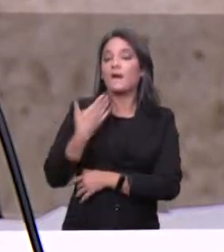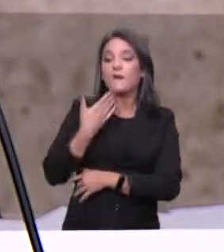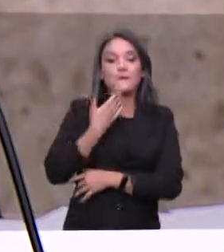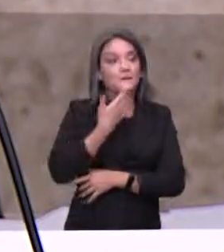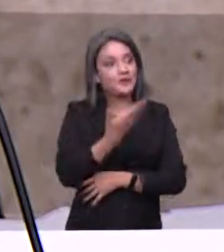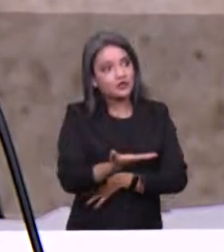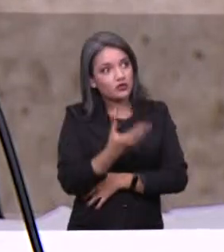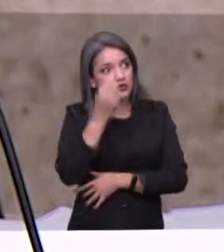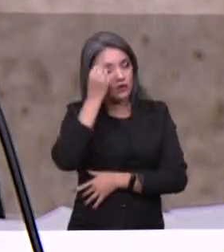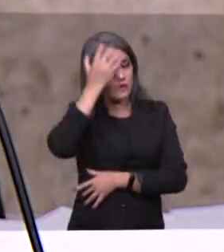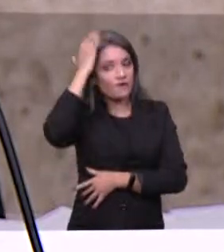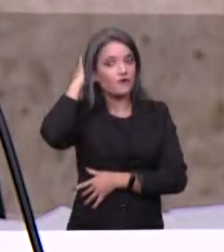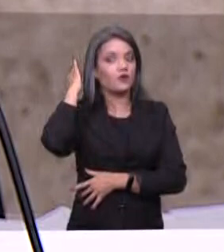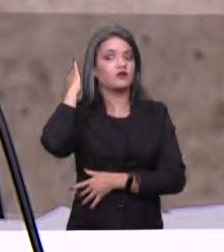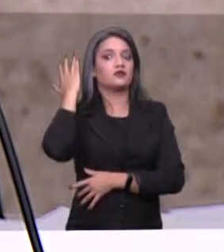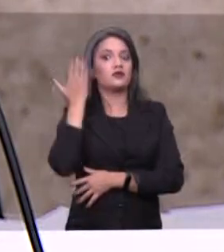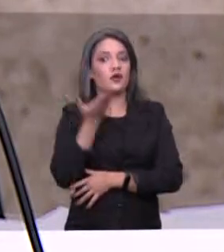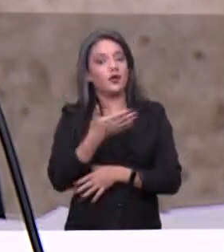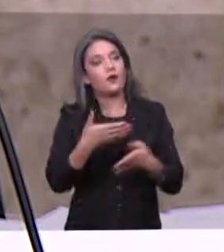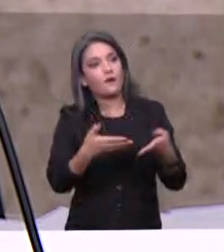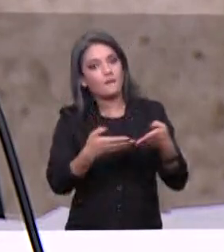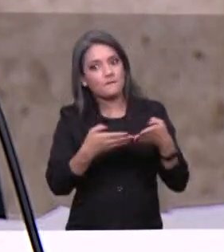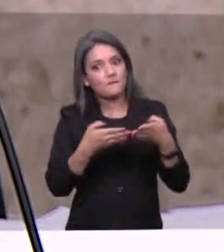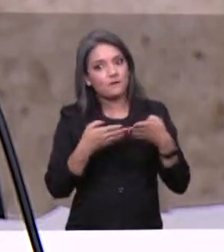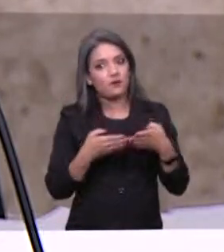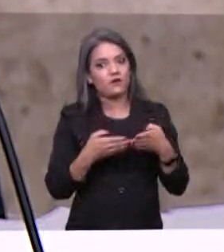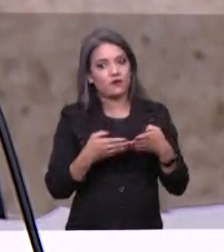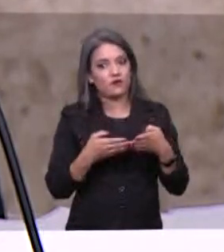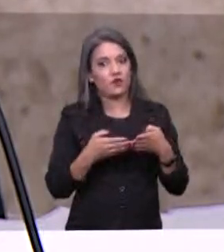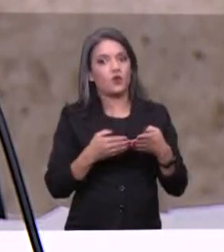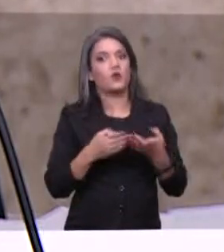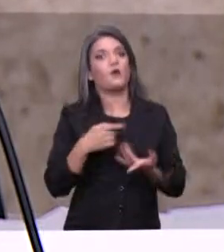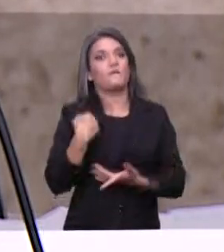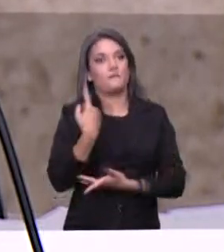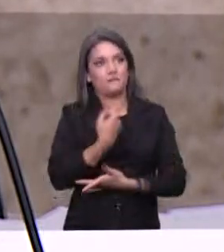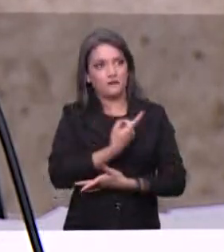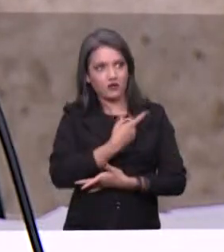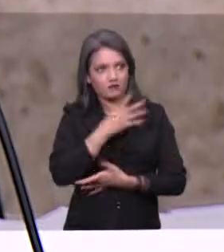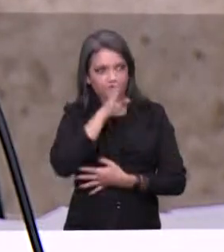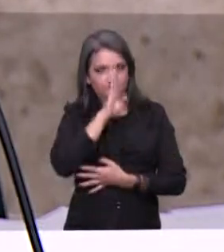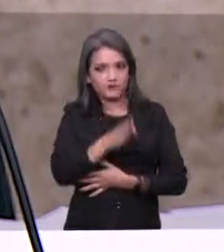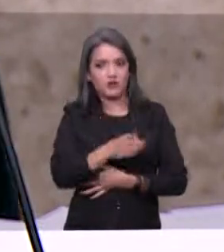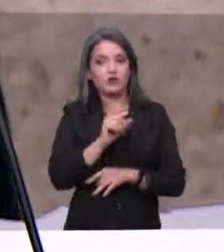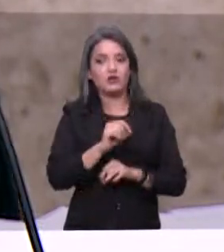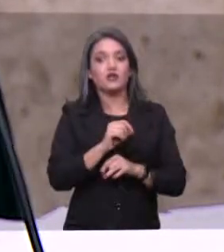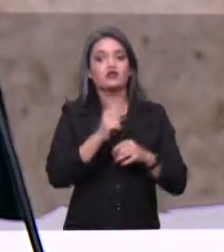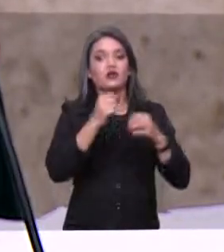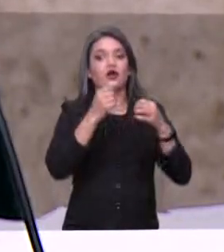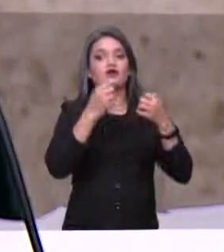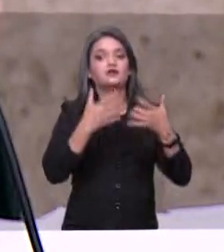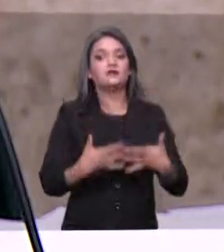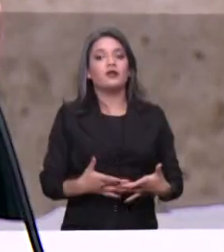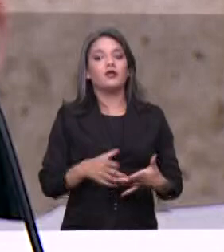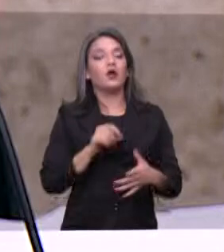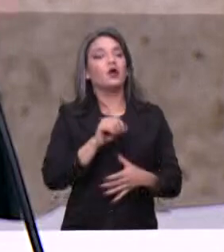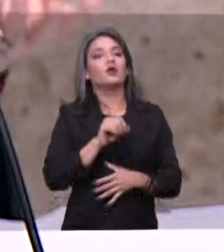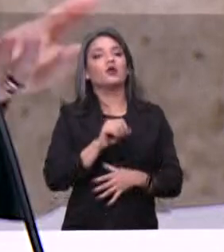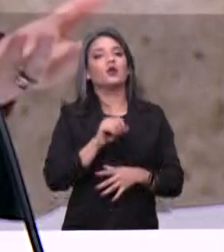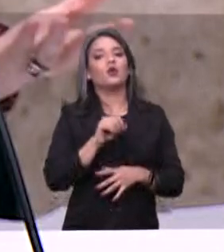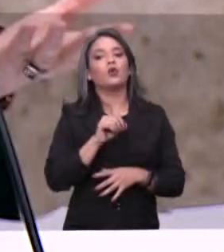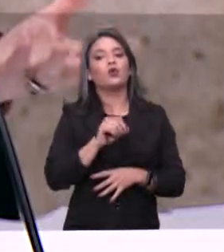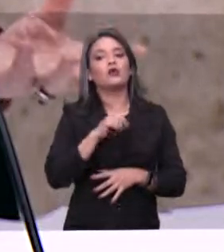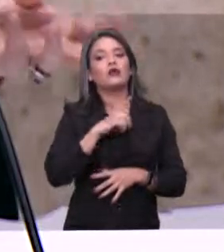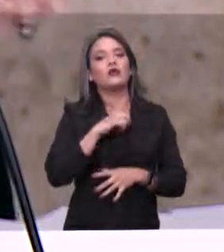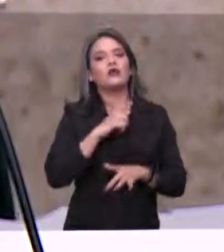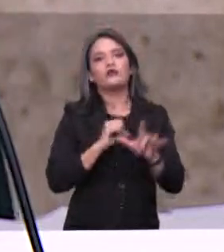Fux, por gentileza, para nós objetivarmos, aponte aqueles em que vai haver